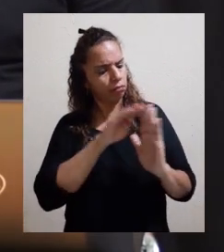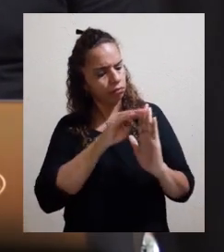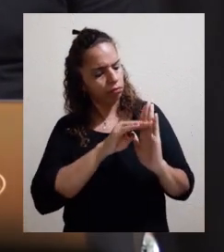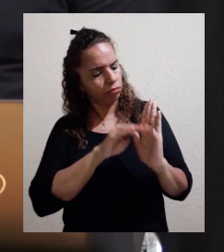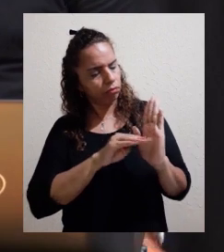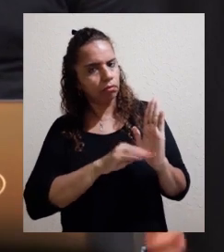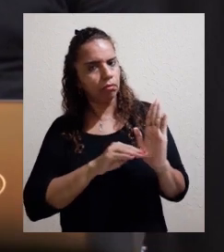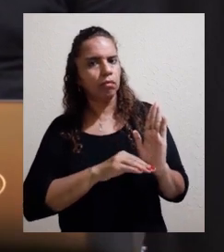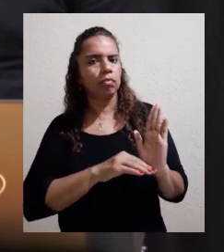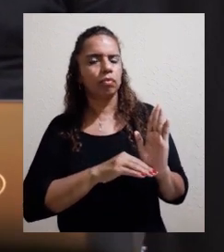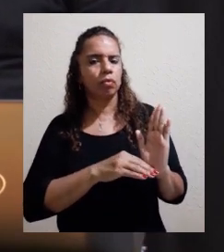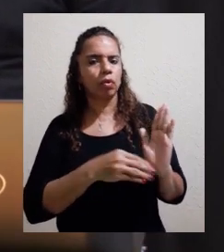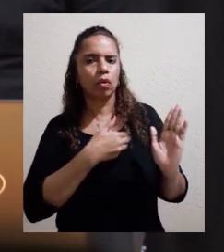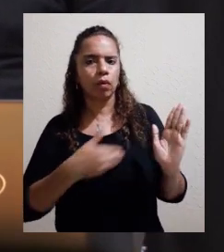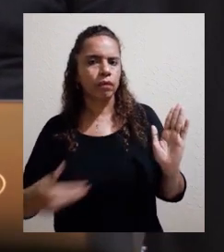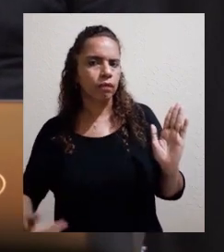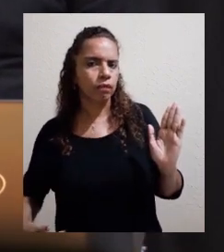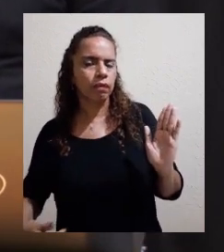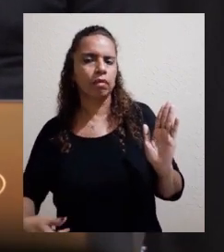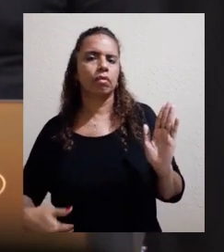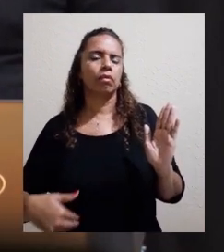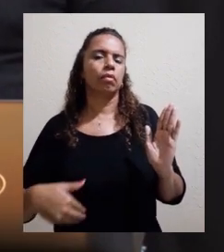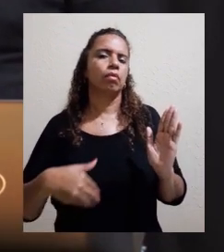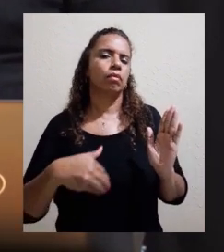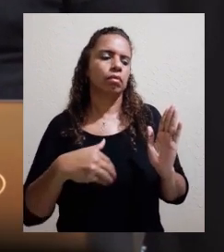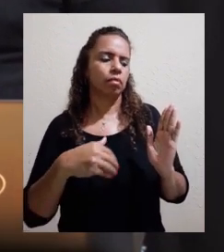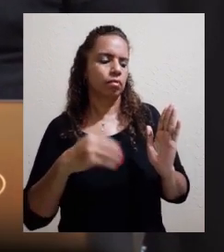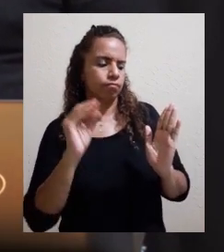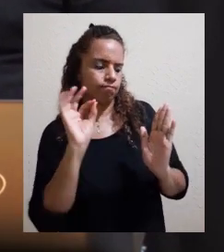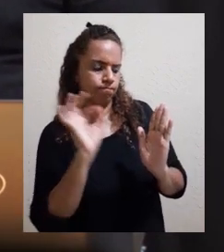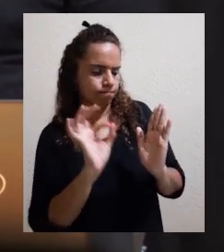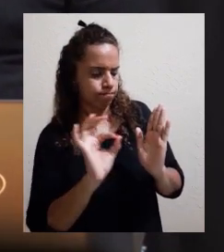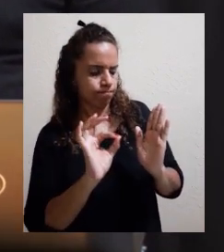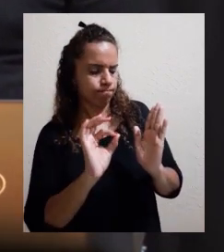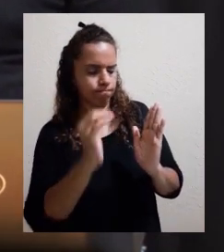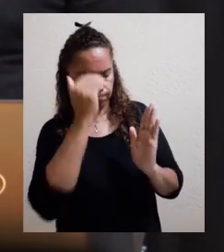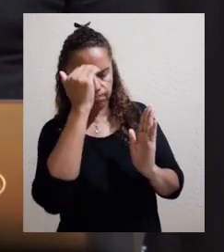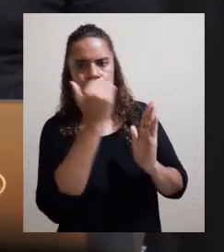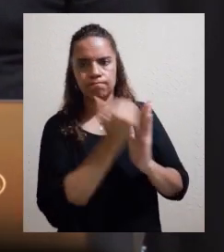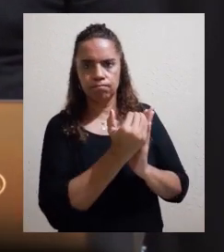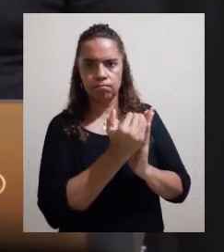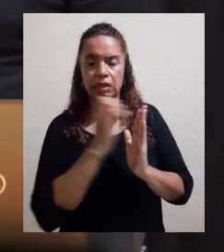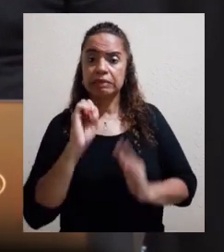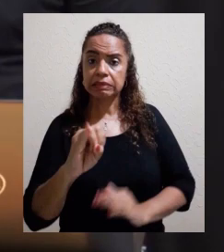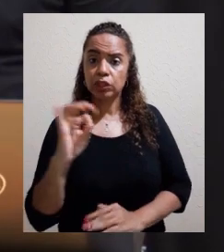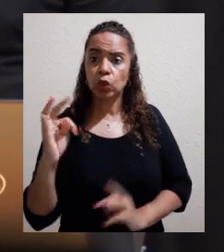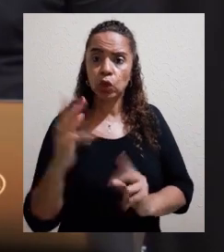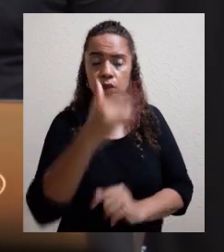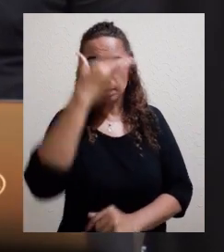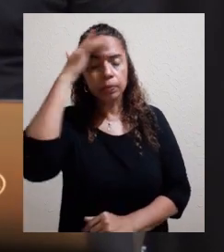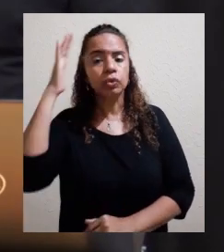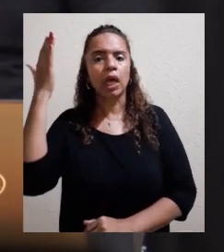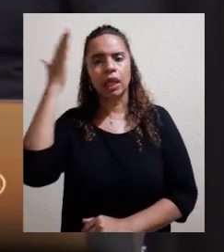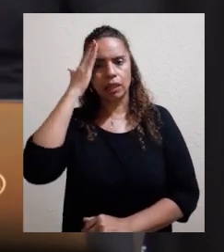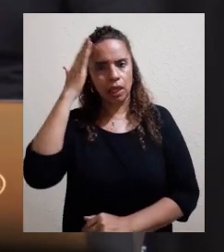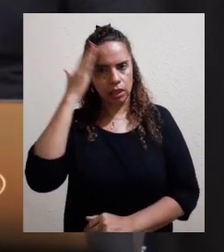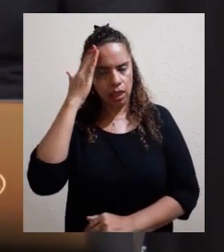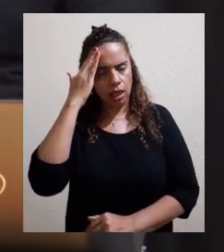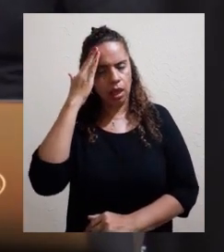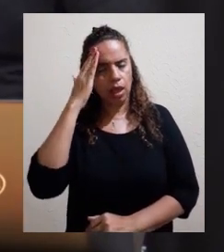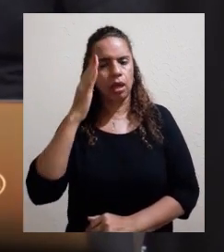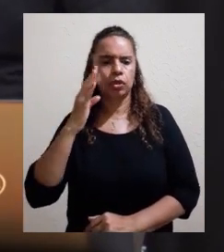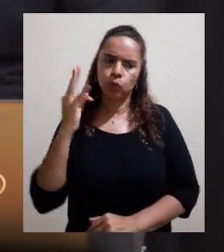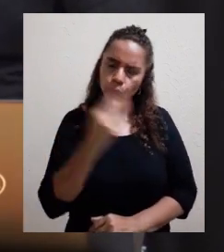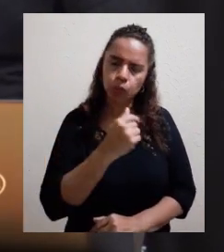tem razão. A gente, se as duas esferas conseguirem dar a mão e todo mundo entender que vai ter a